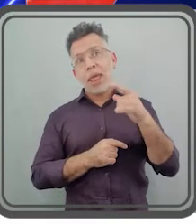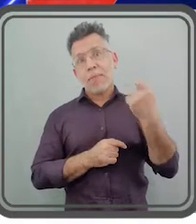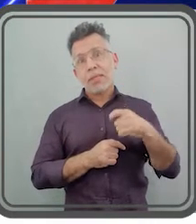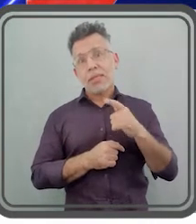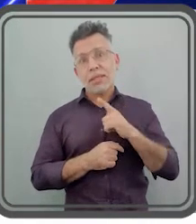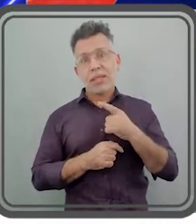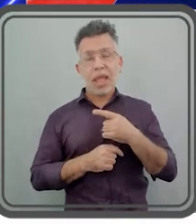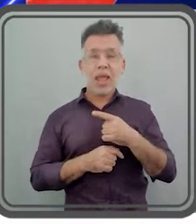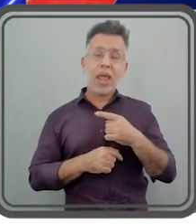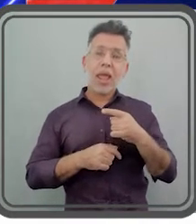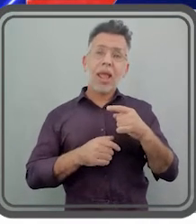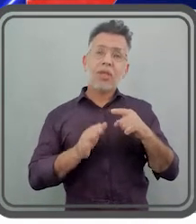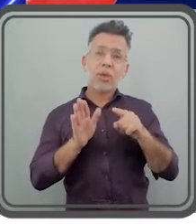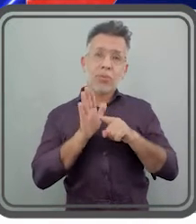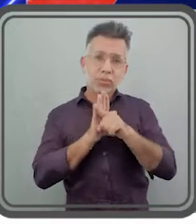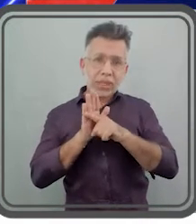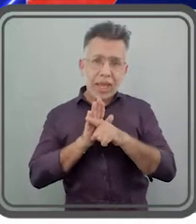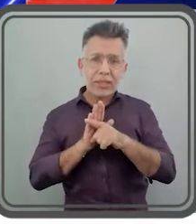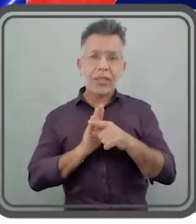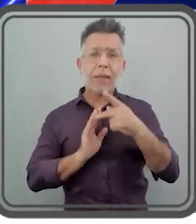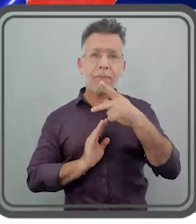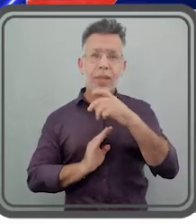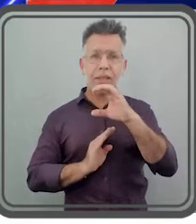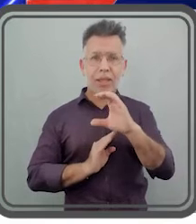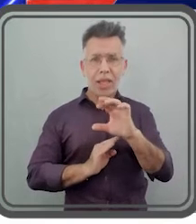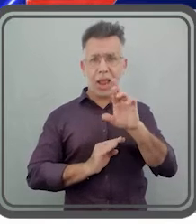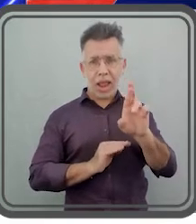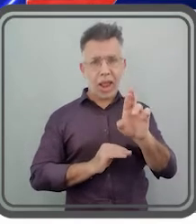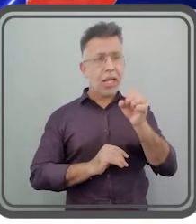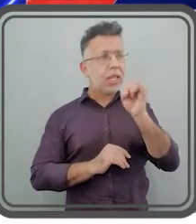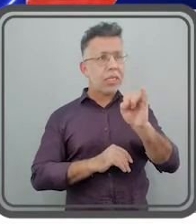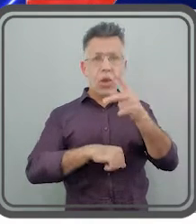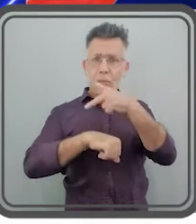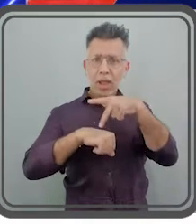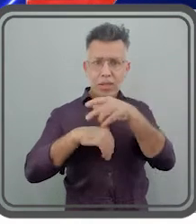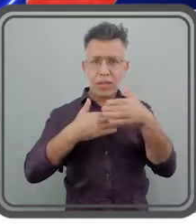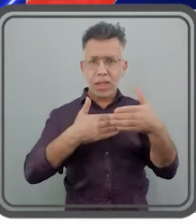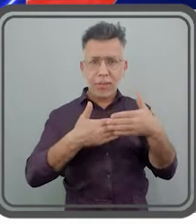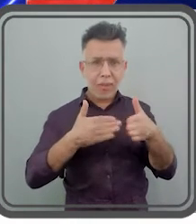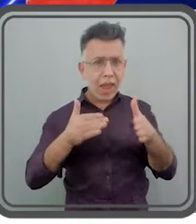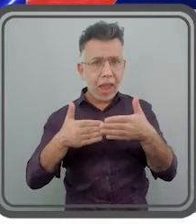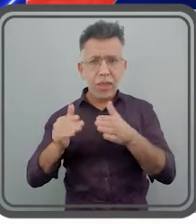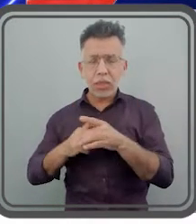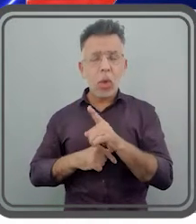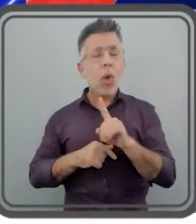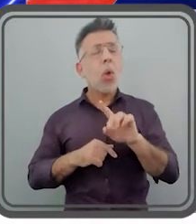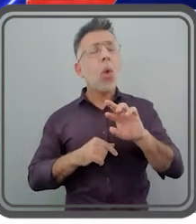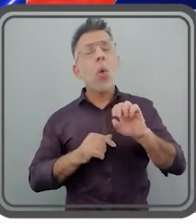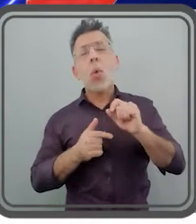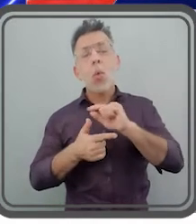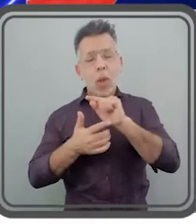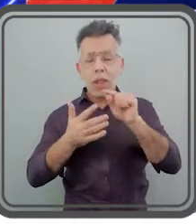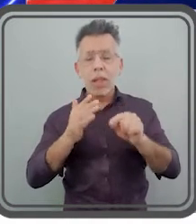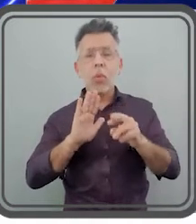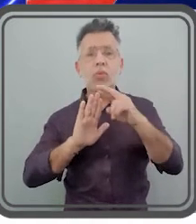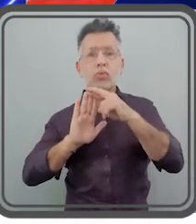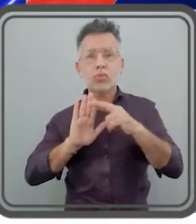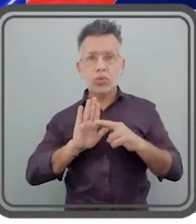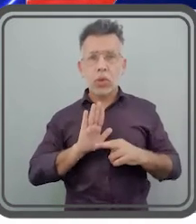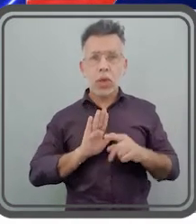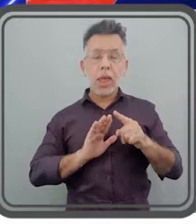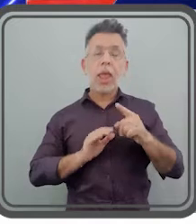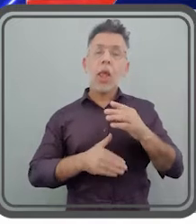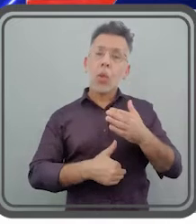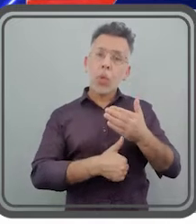se lá precisa de teste PCR tu se o pai está aberto o que Qualquer são as você que alimentos e aí o cara que com essa tecnologia